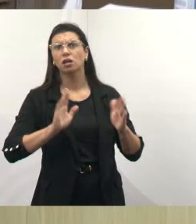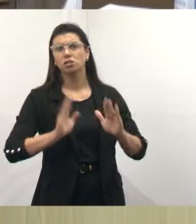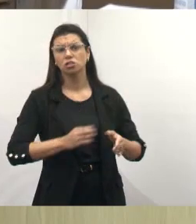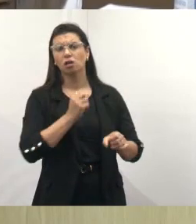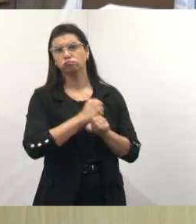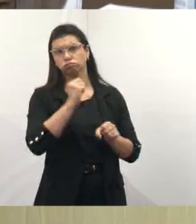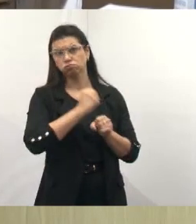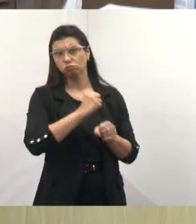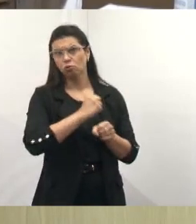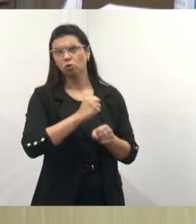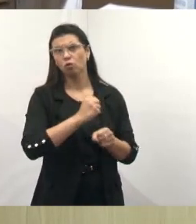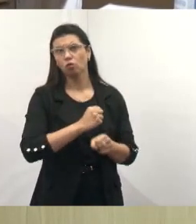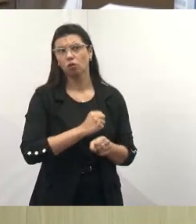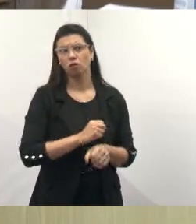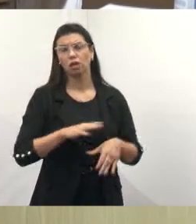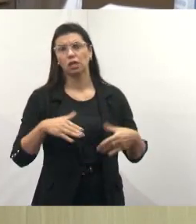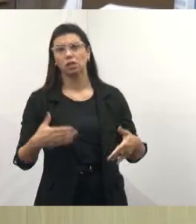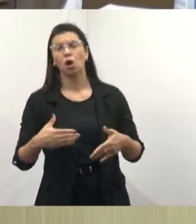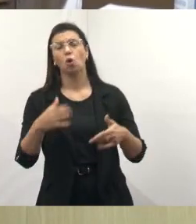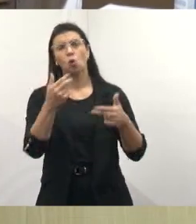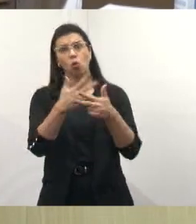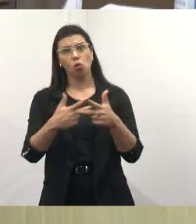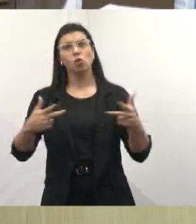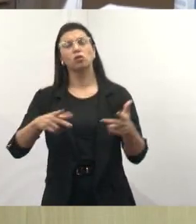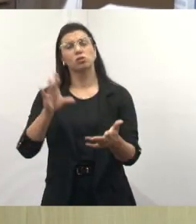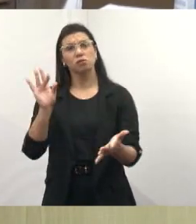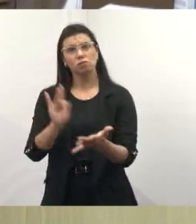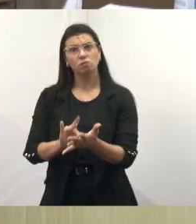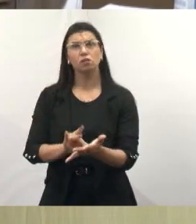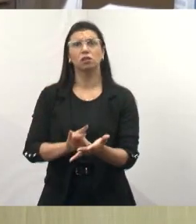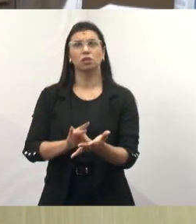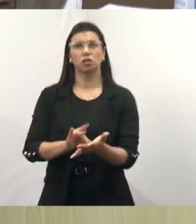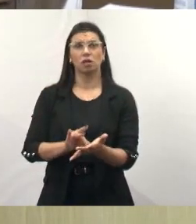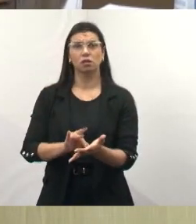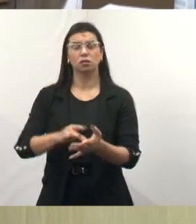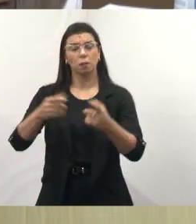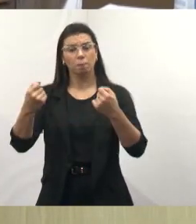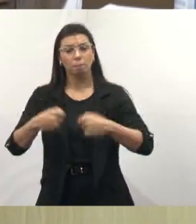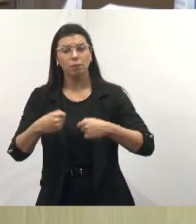para ser construídas. Então, são coisas que realmente deveriam ser